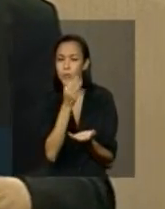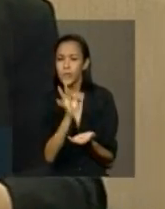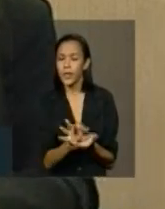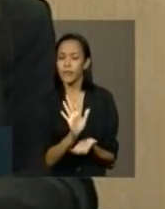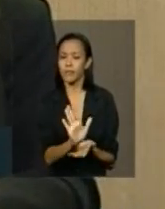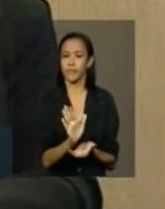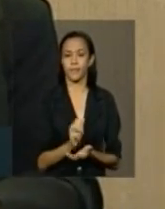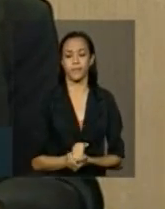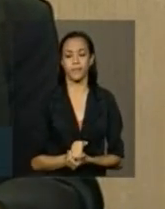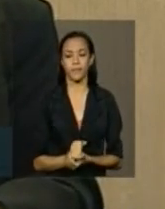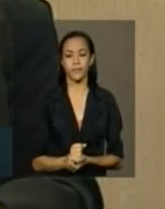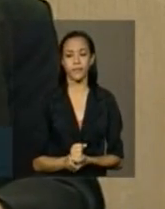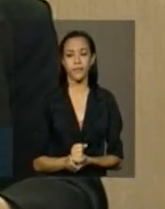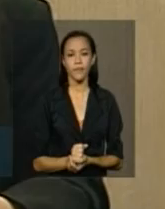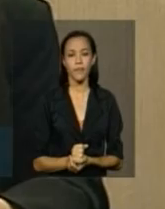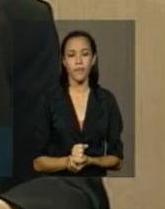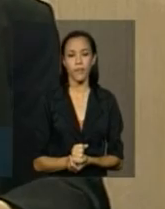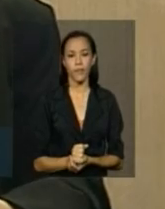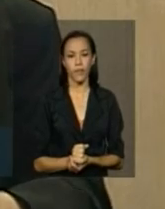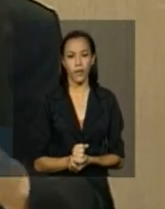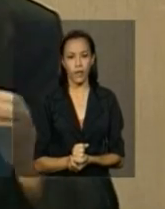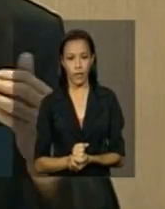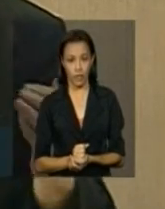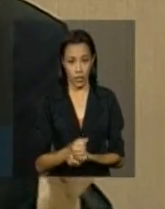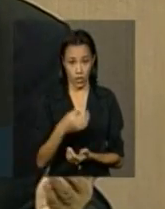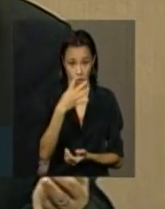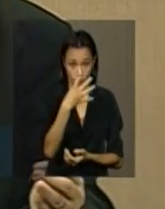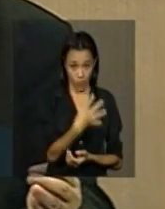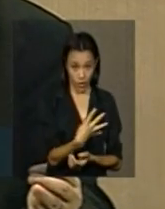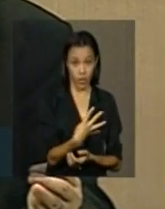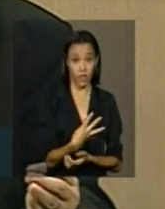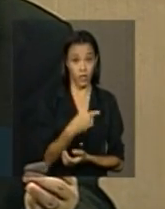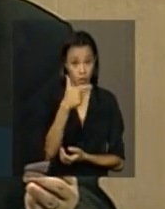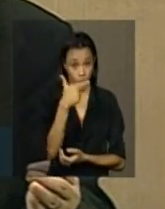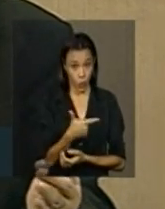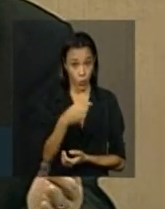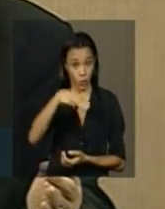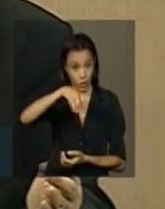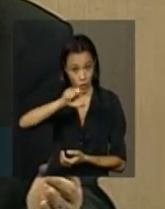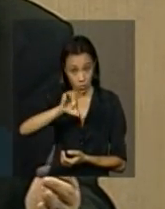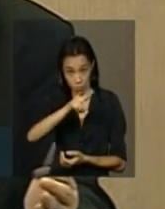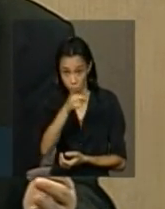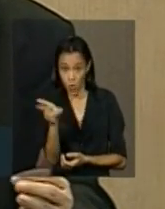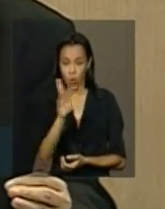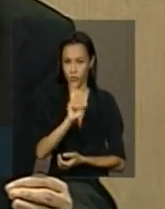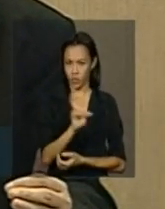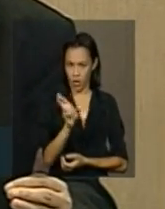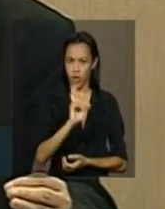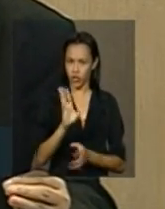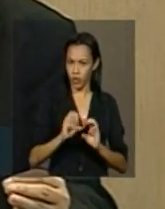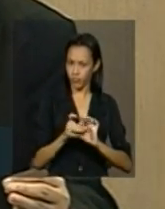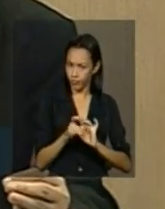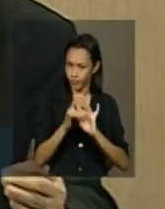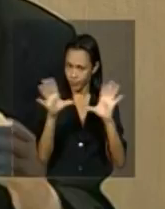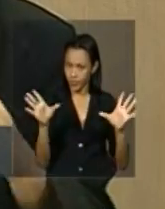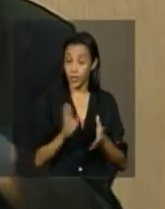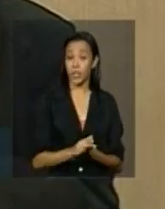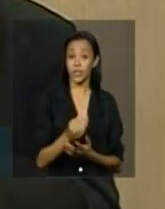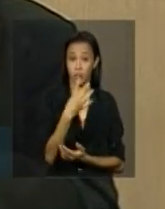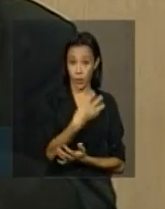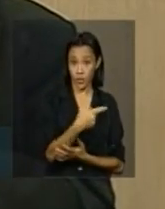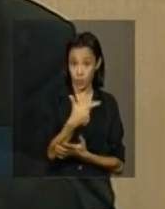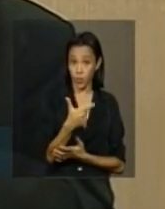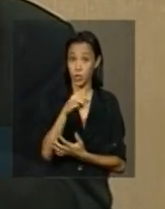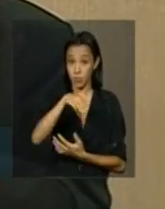aqui eh tornamos São R 42 milhões deais que foram tornados disponíveis tá e desses R 42 milhões reais nós